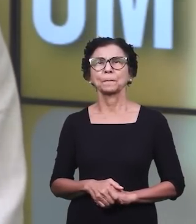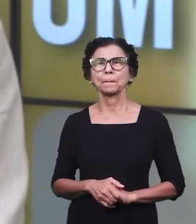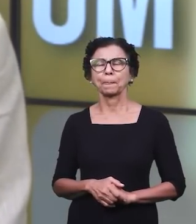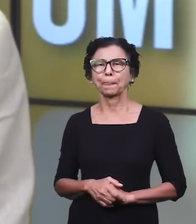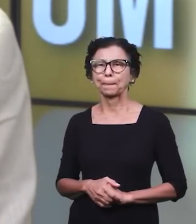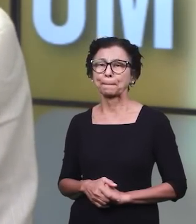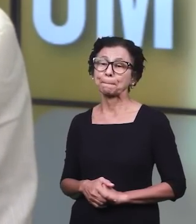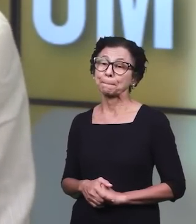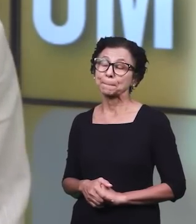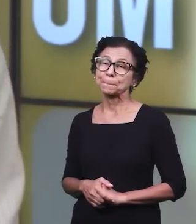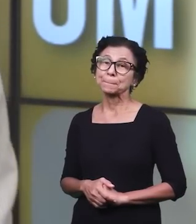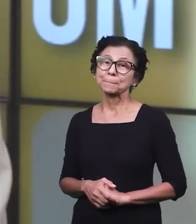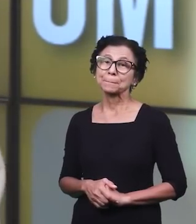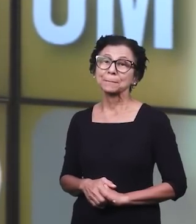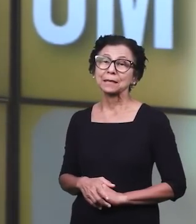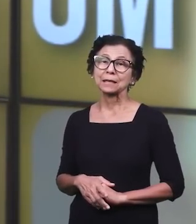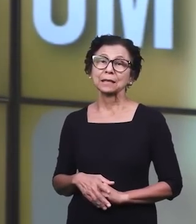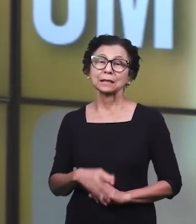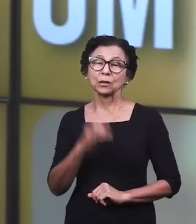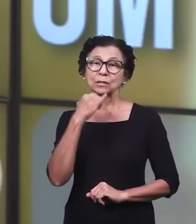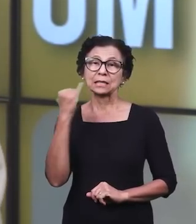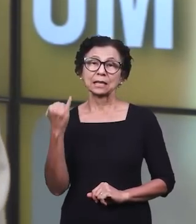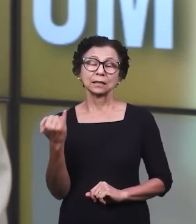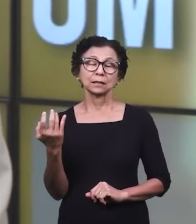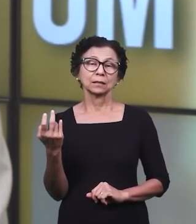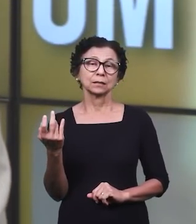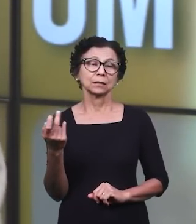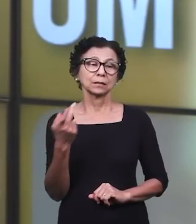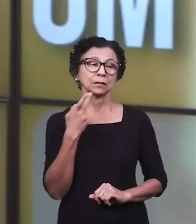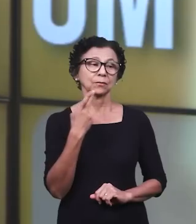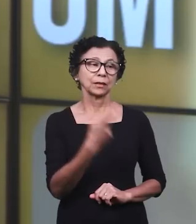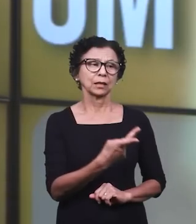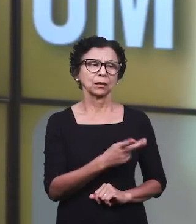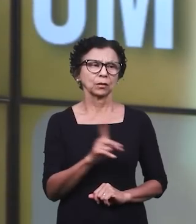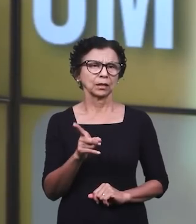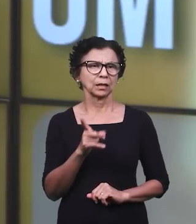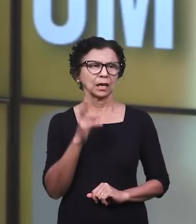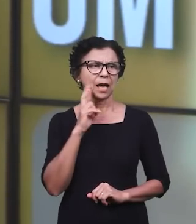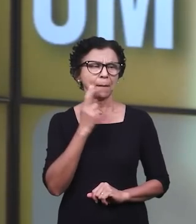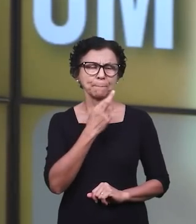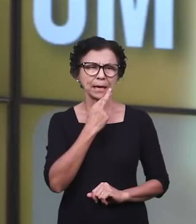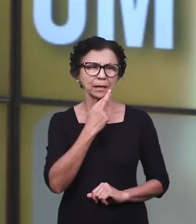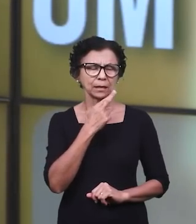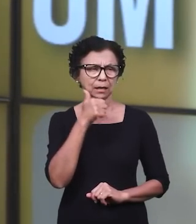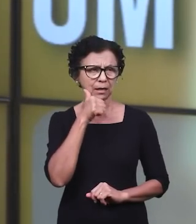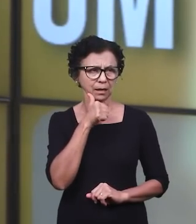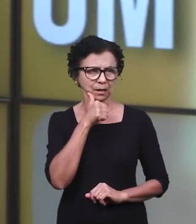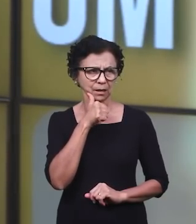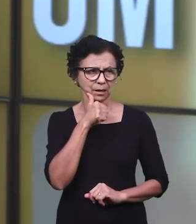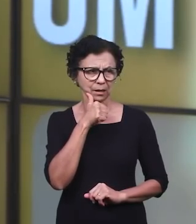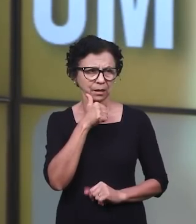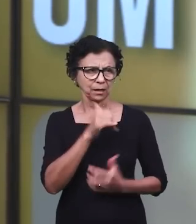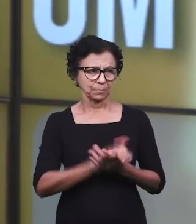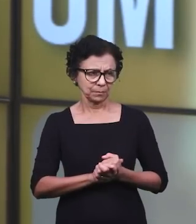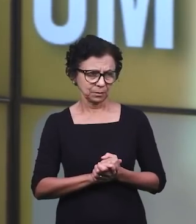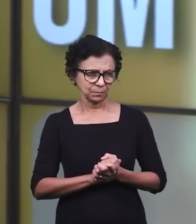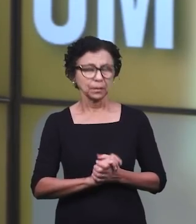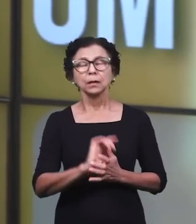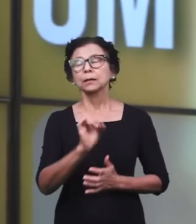Rebeca não era a esposa dele, porque com o mesmo medo. Então, como é que o